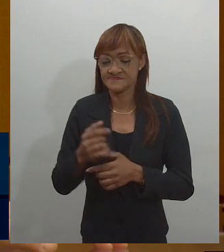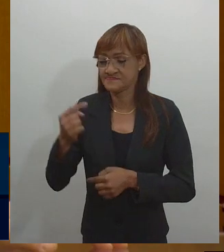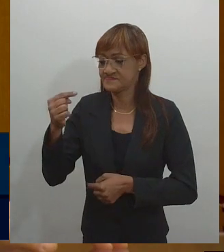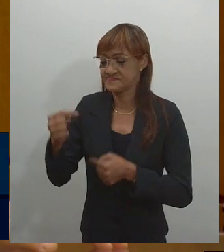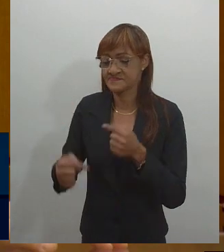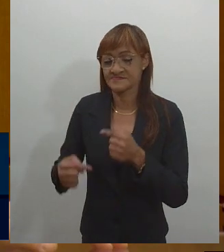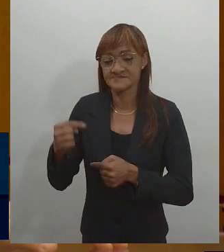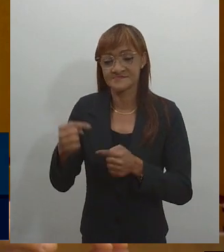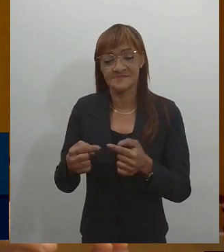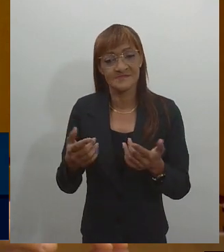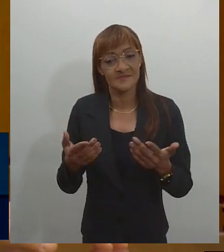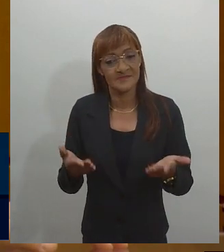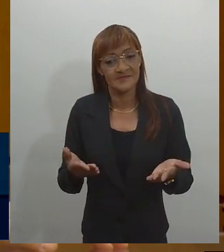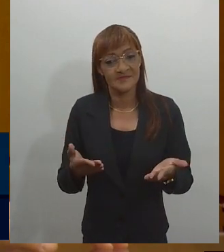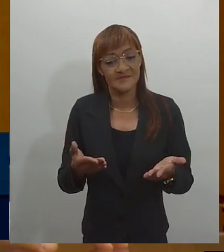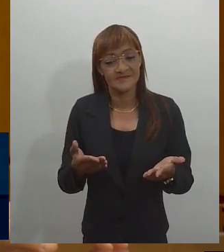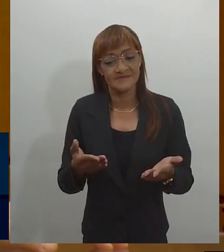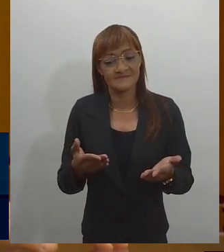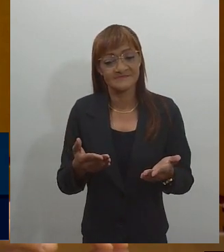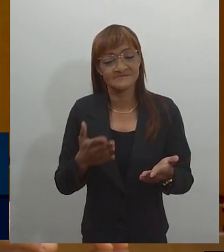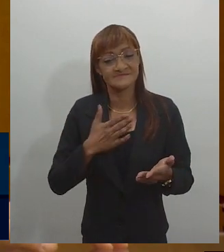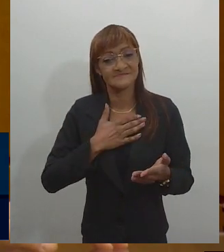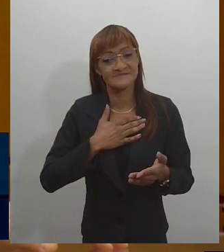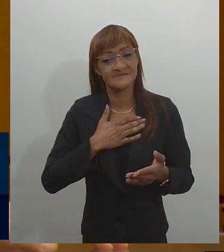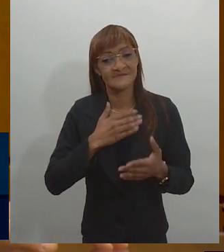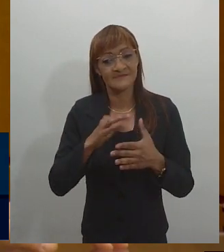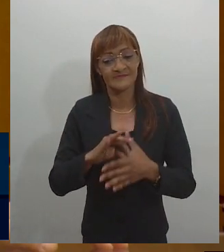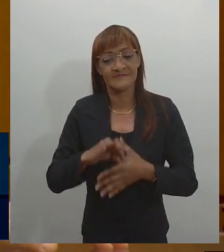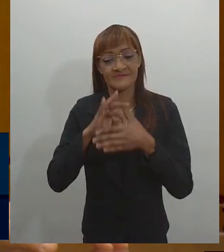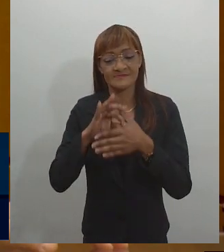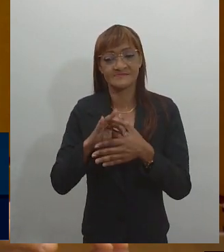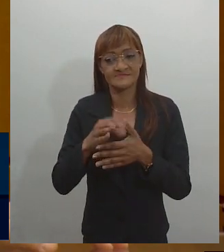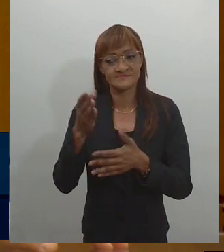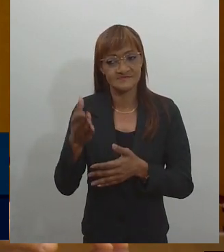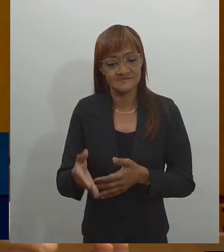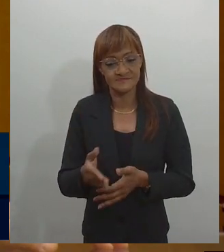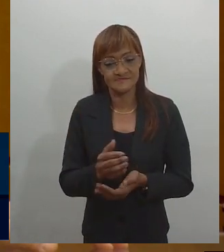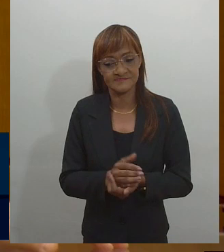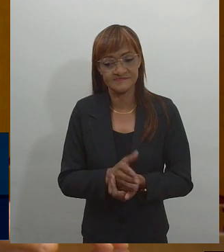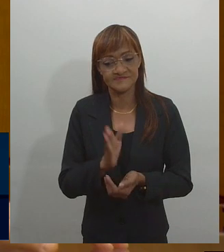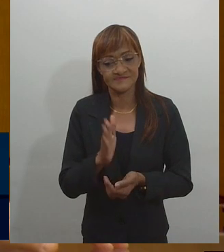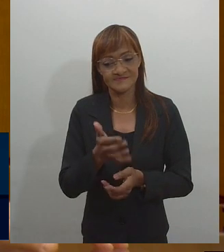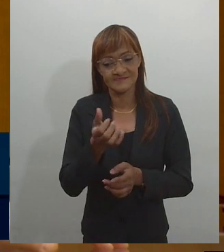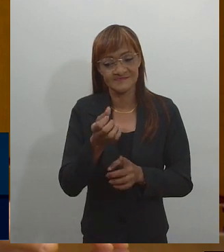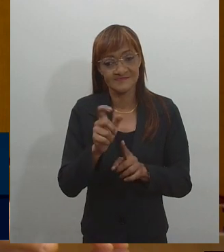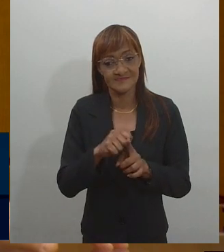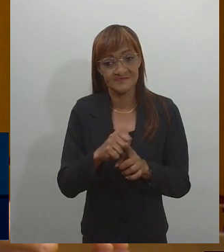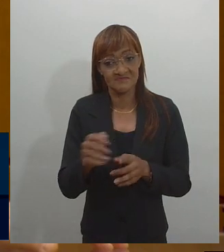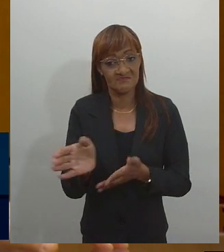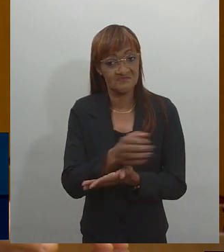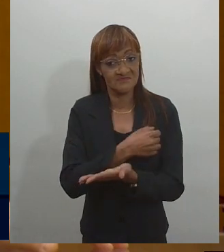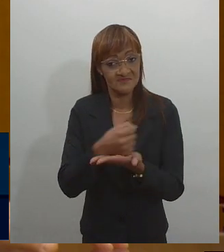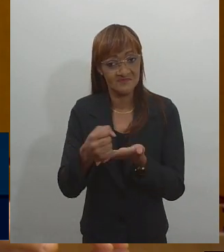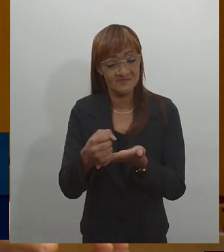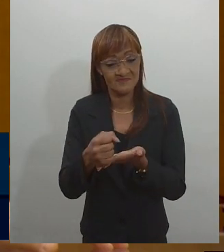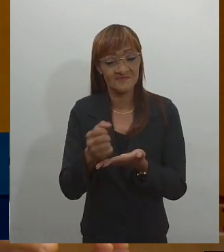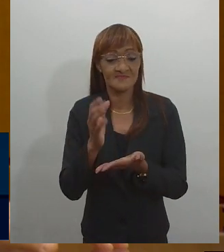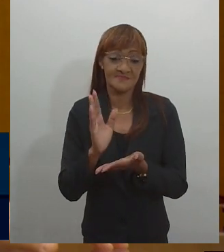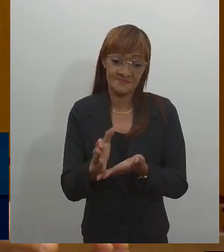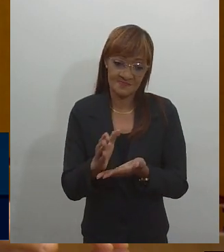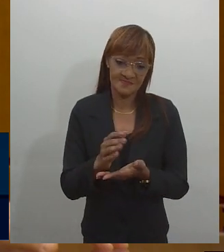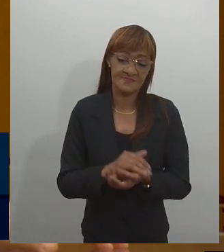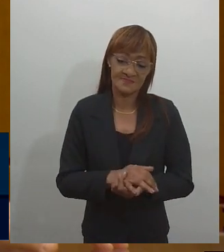Passos, os 6 meses... se passaram. Agora a gente, mais